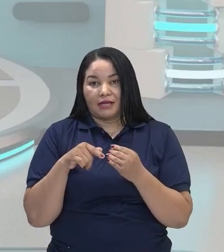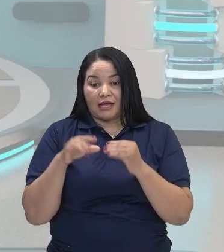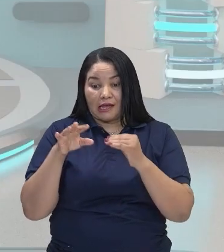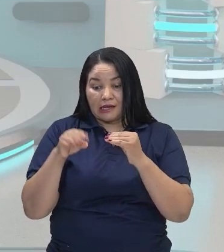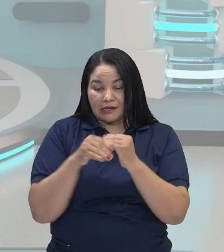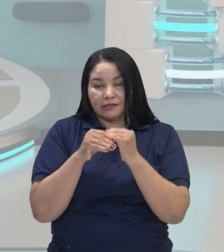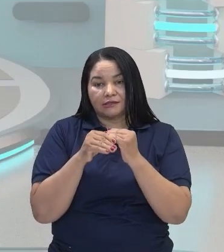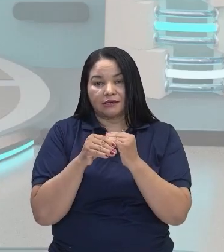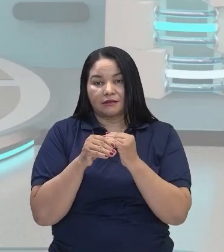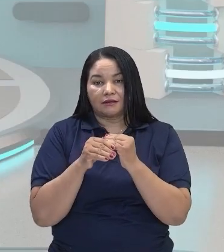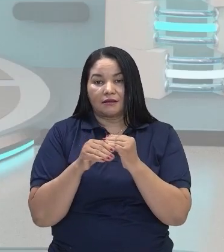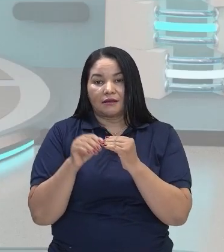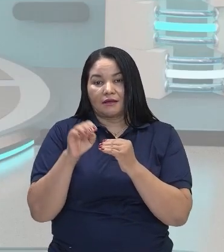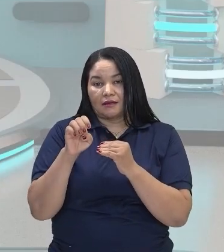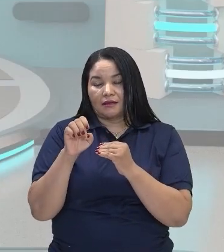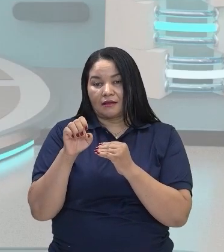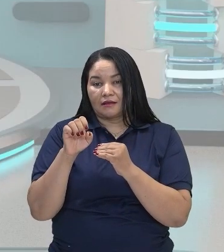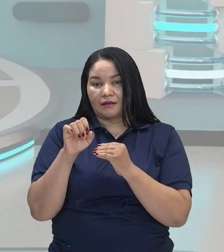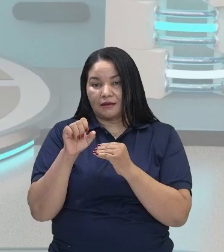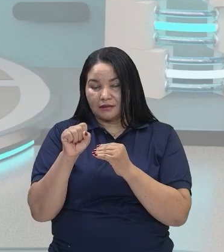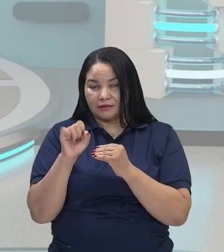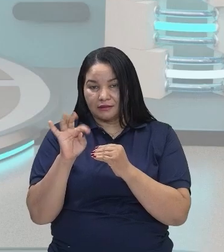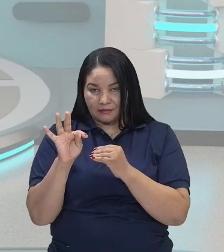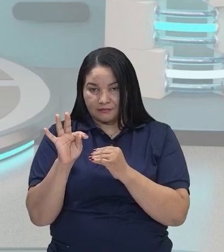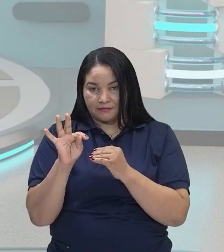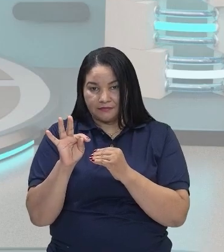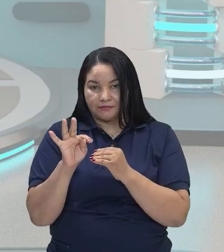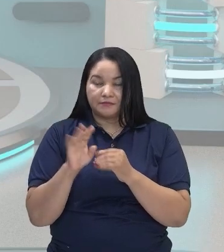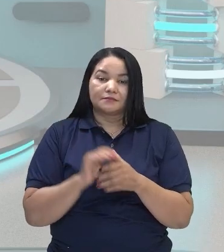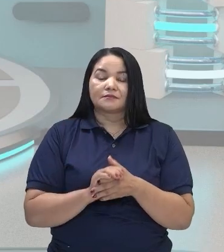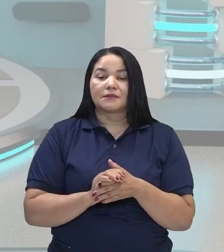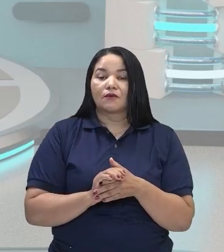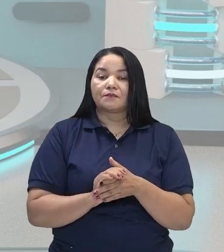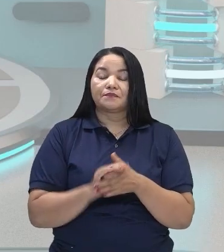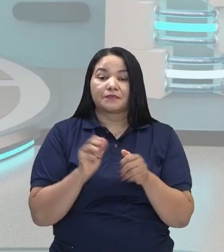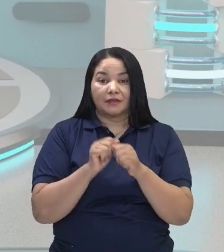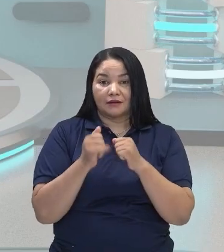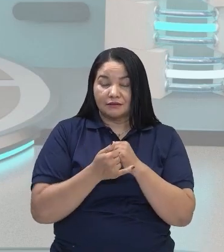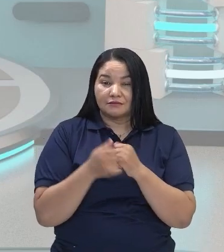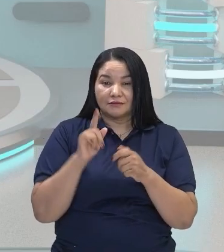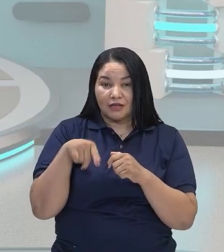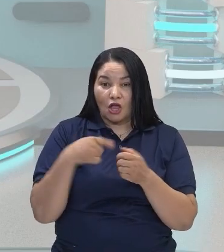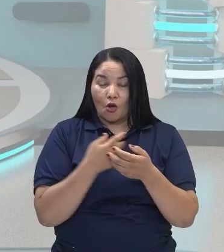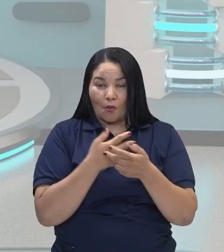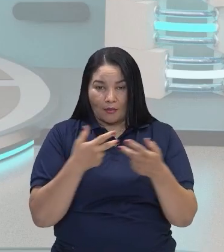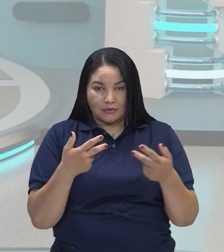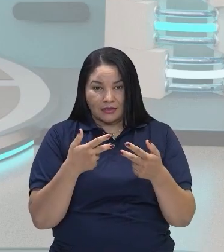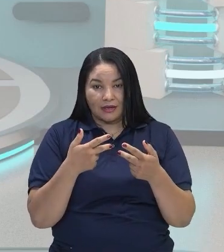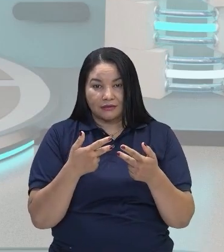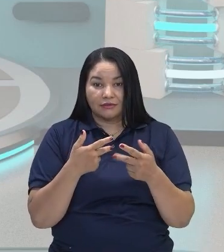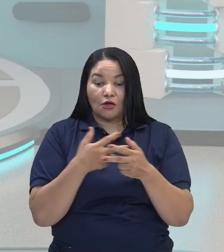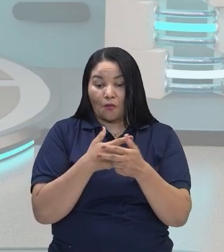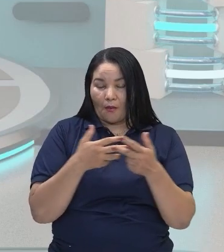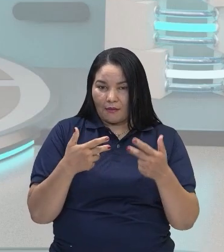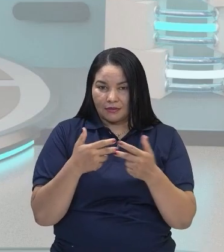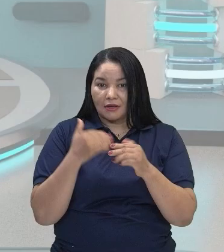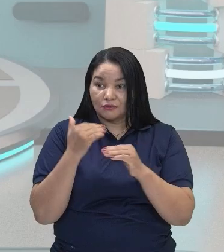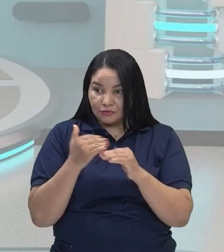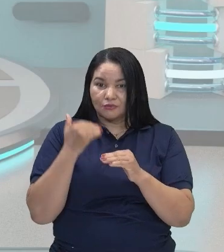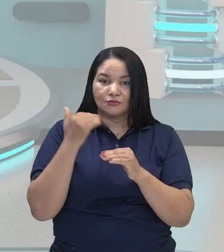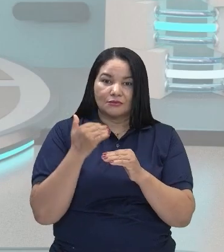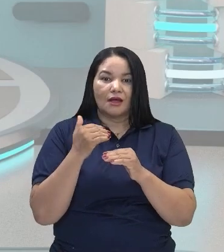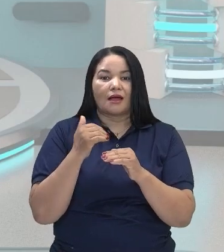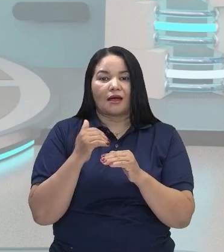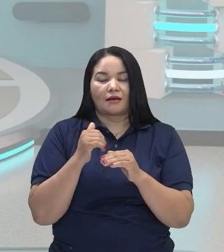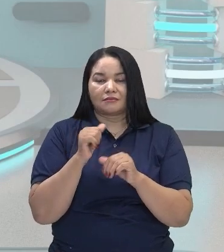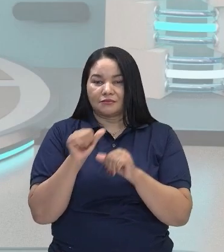Para adjetivos curtos, tá certo? Então, adjetivo é uma qualidade. Para dizer que essa qualidade é ao extremo, né, ou seja, transformá-lo